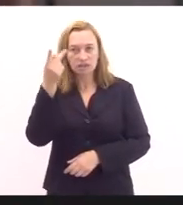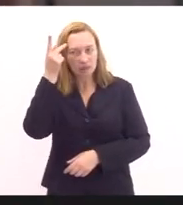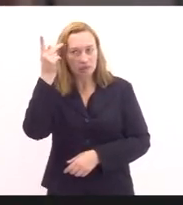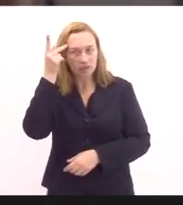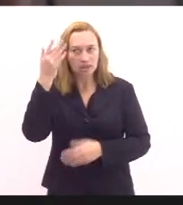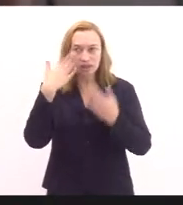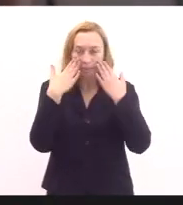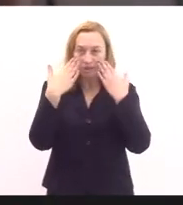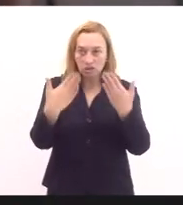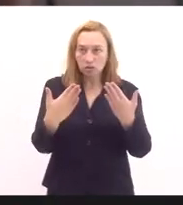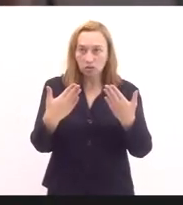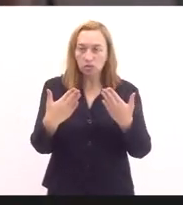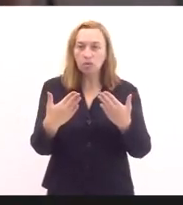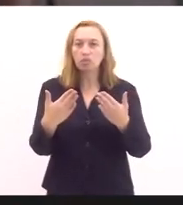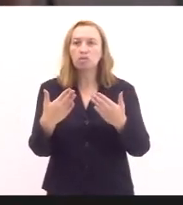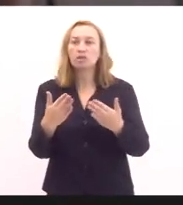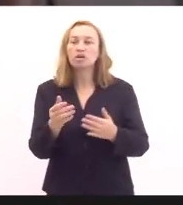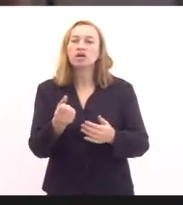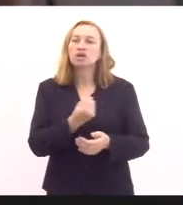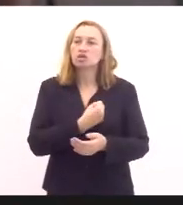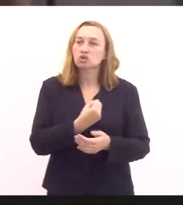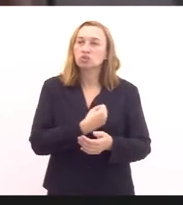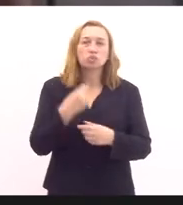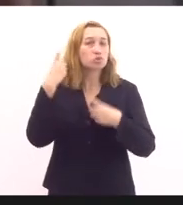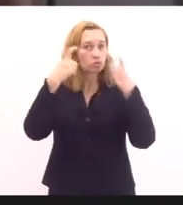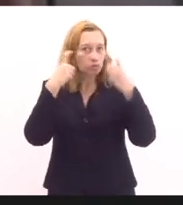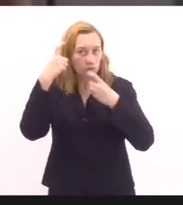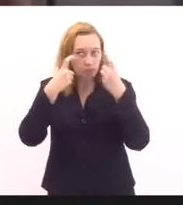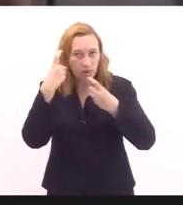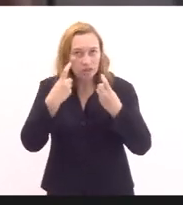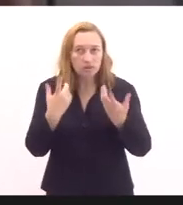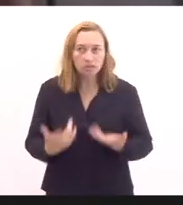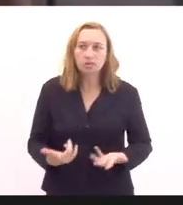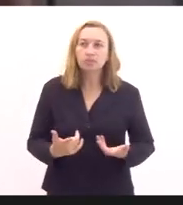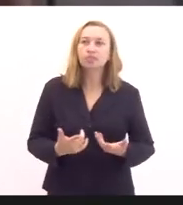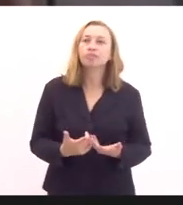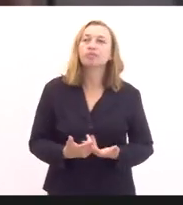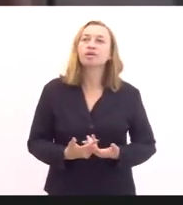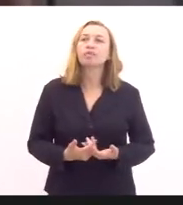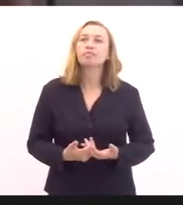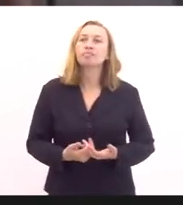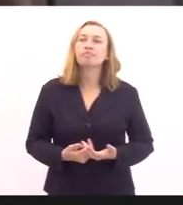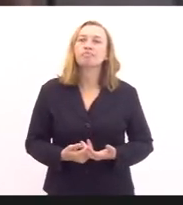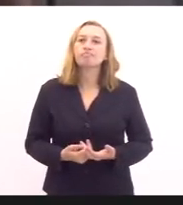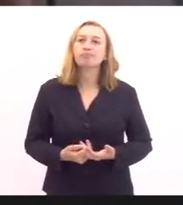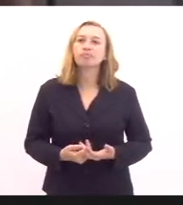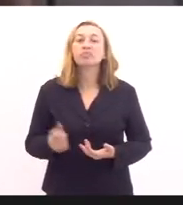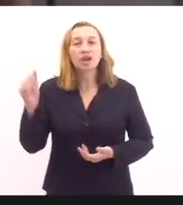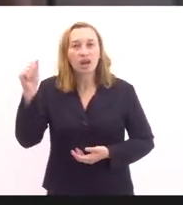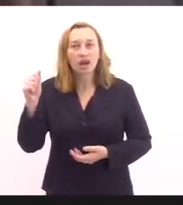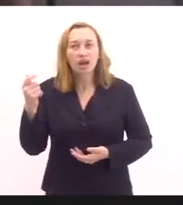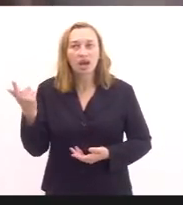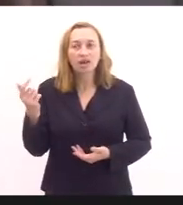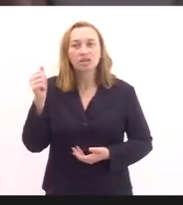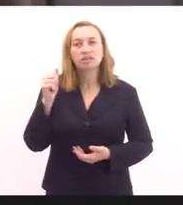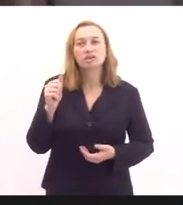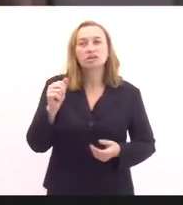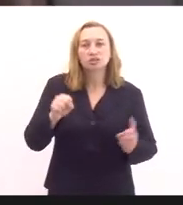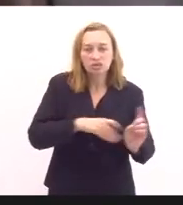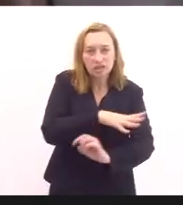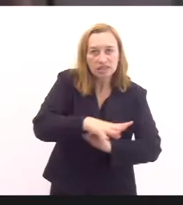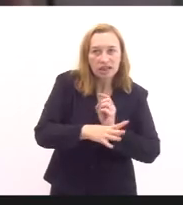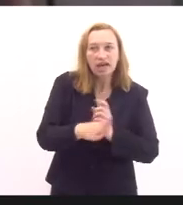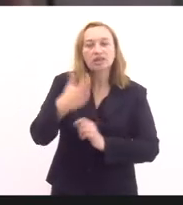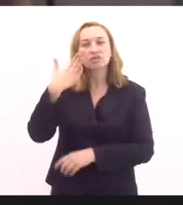apresentou esses números muito preocupantes e isso de alguma forma a sociedade né força bem